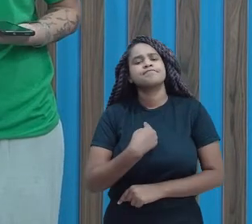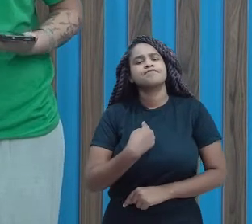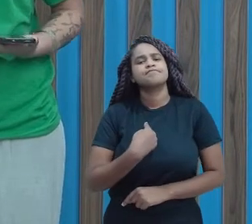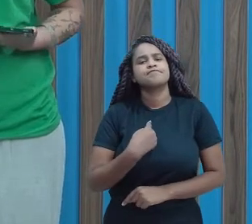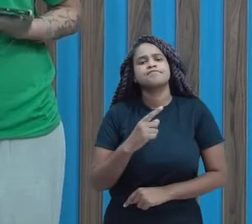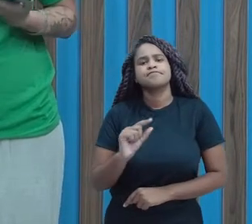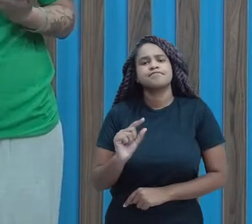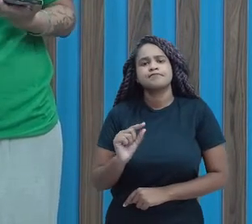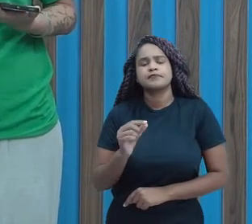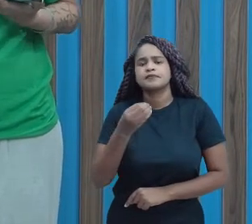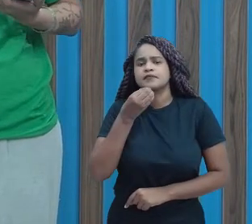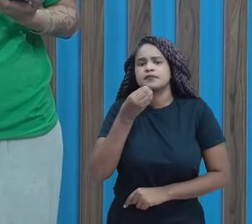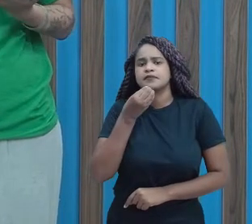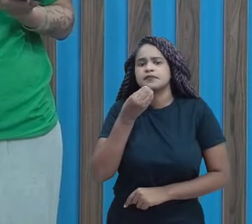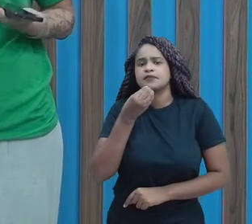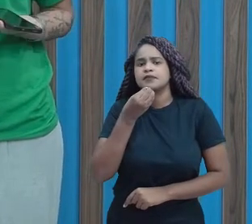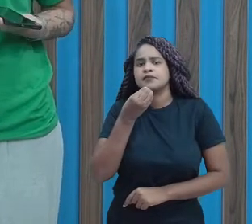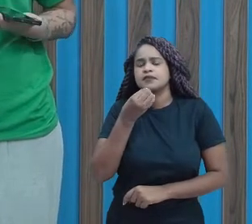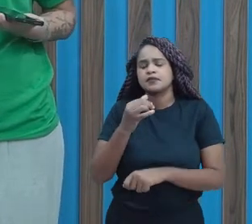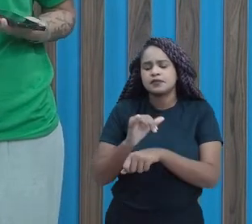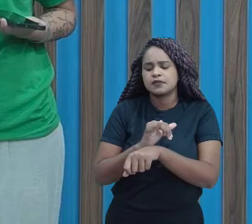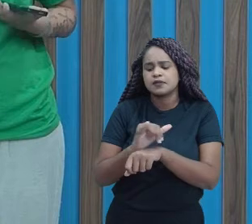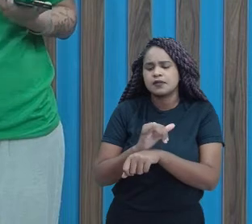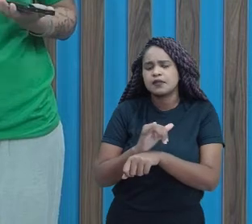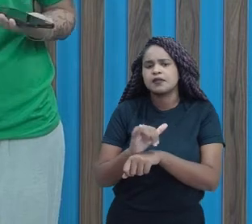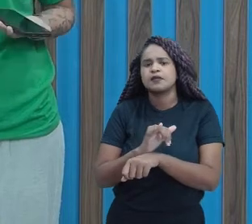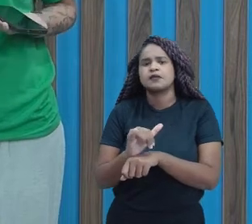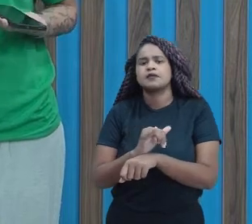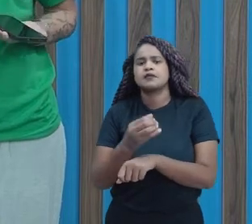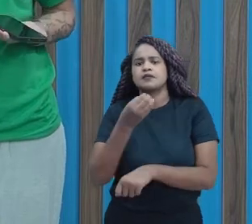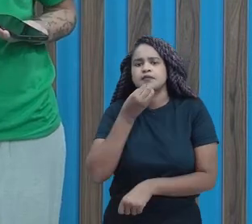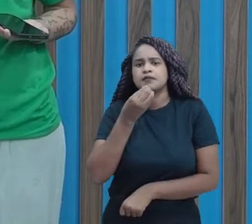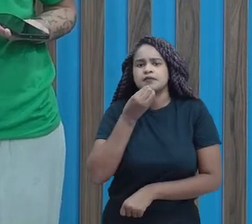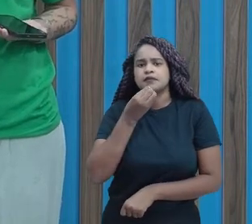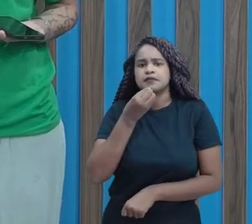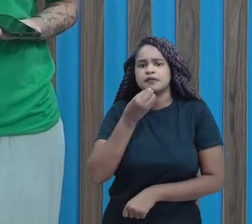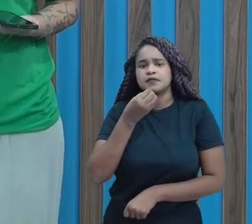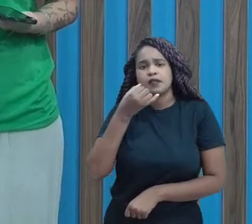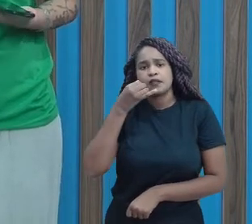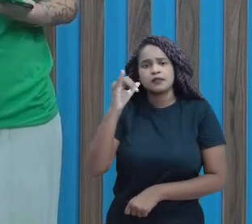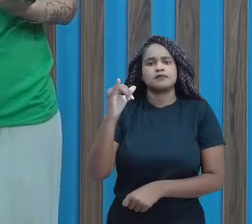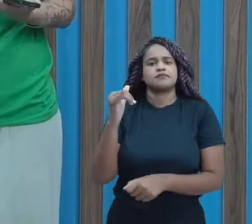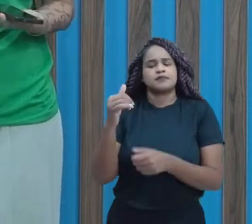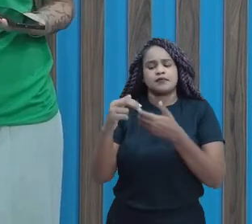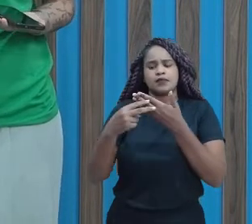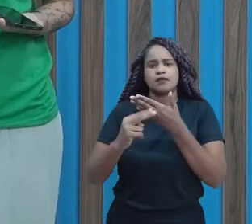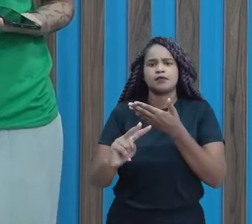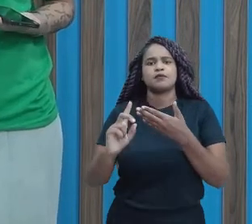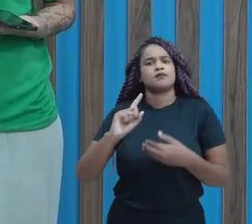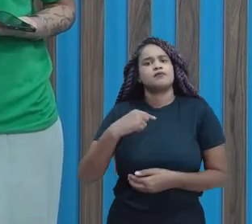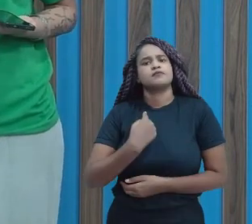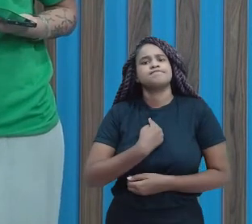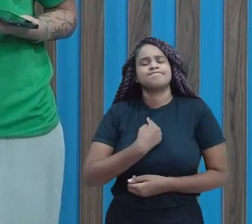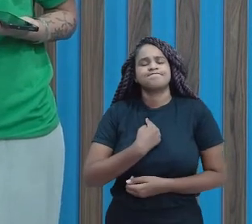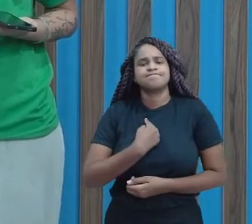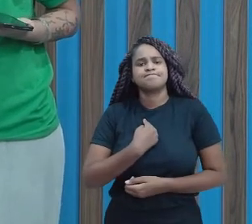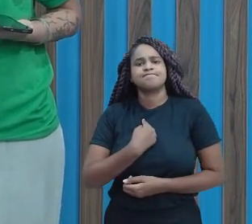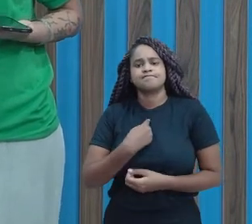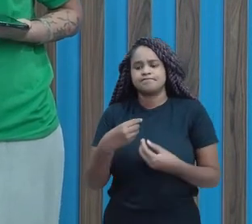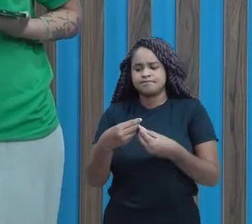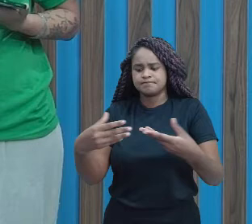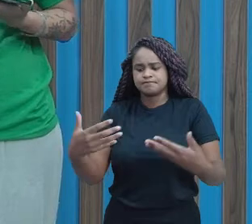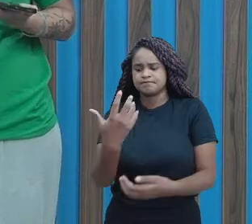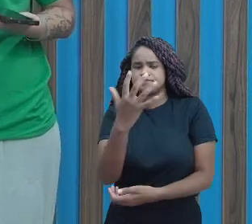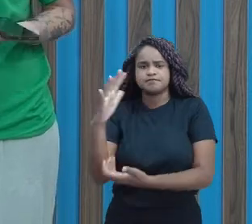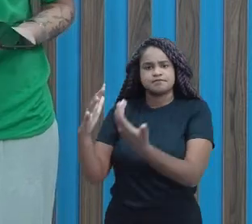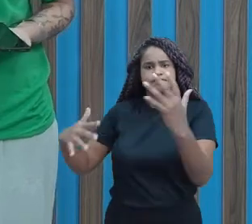frear, né, negociar ações concretas mesmo e frear esses impactos que a gente vem causando ao meio ambiente, né,